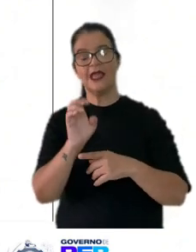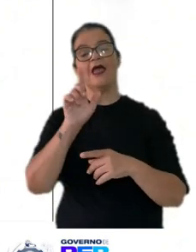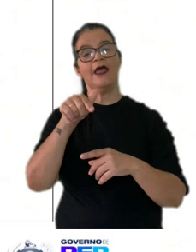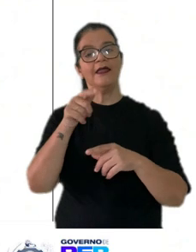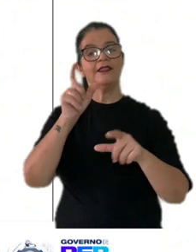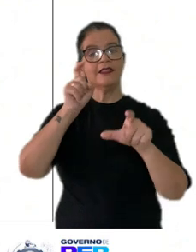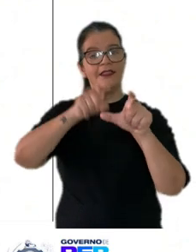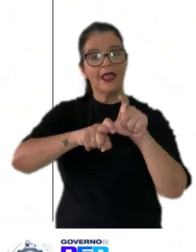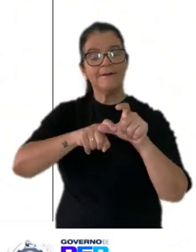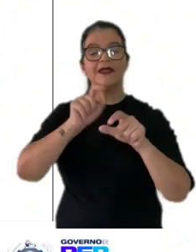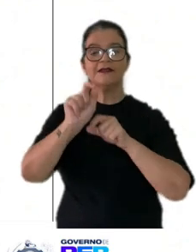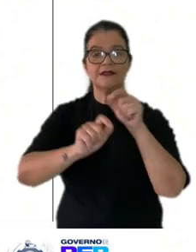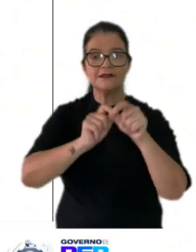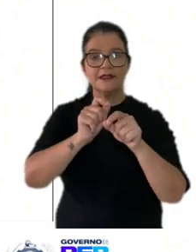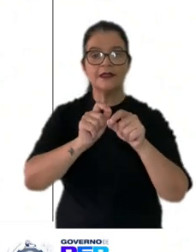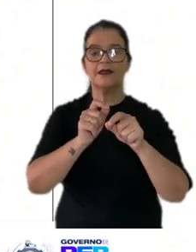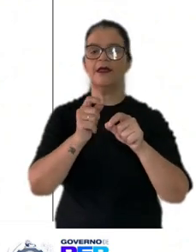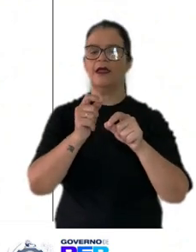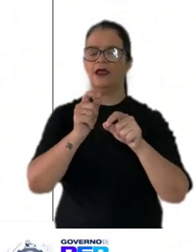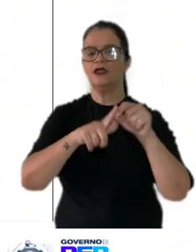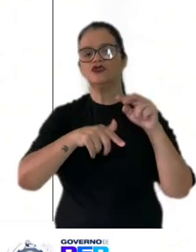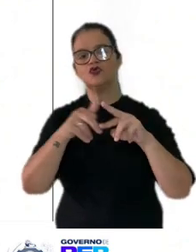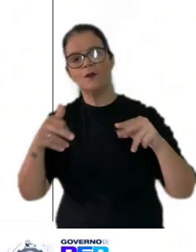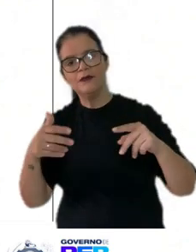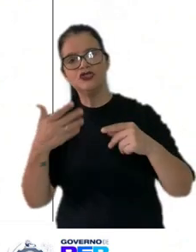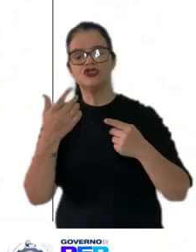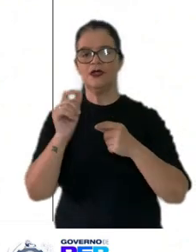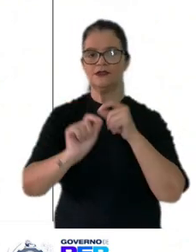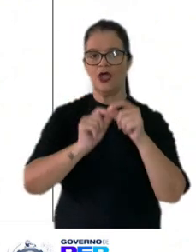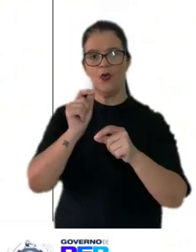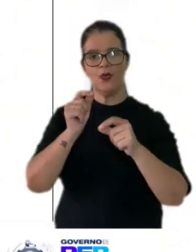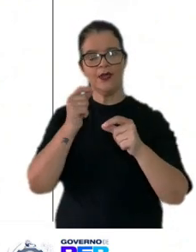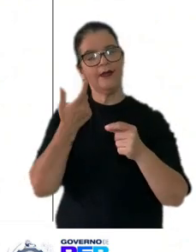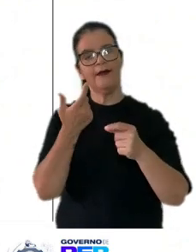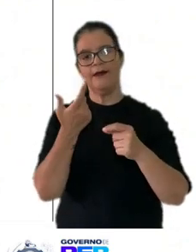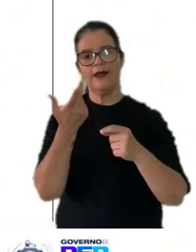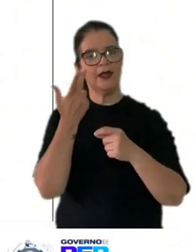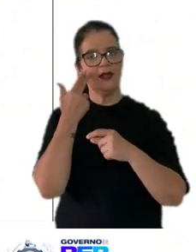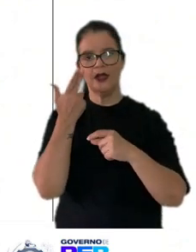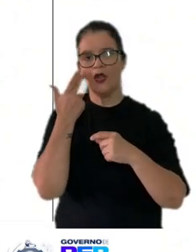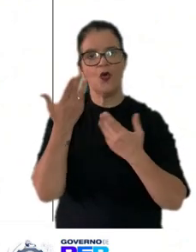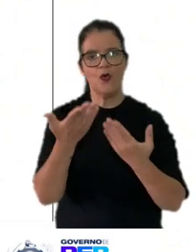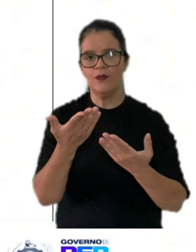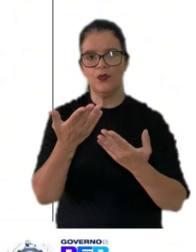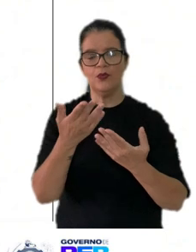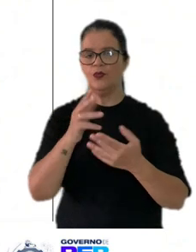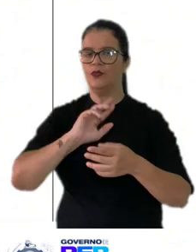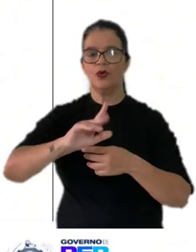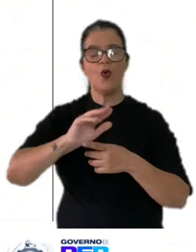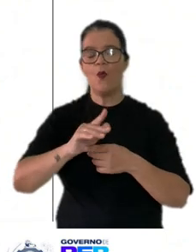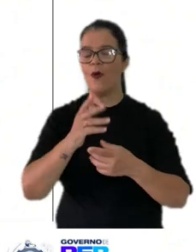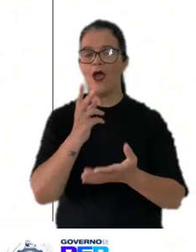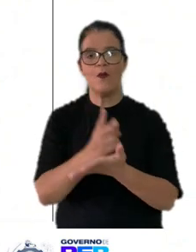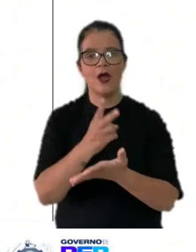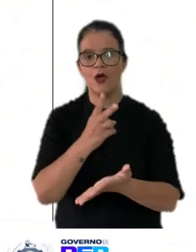substância não é o que incomum então não é uma consequência outcome